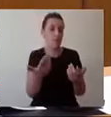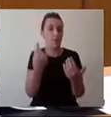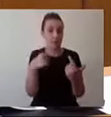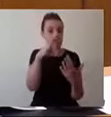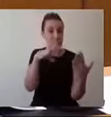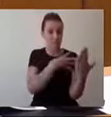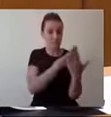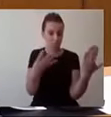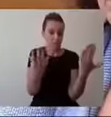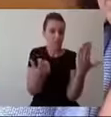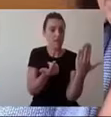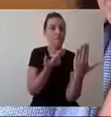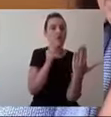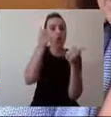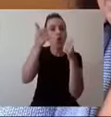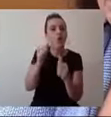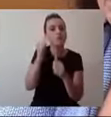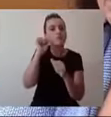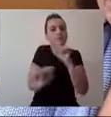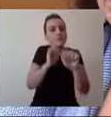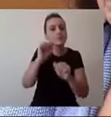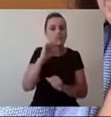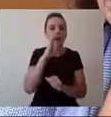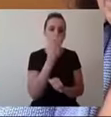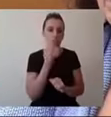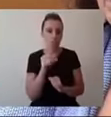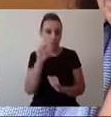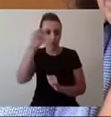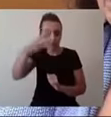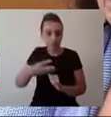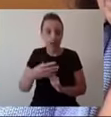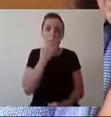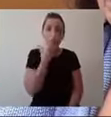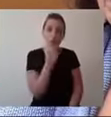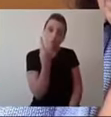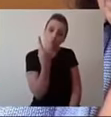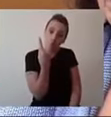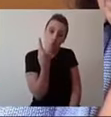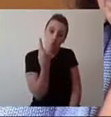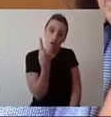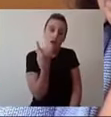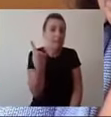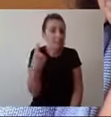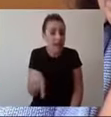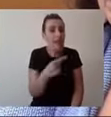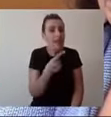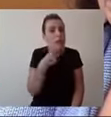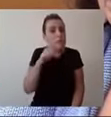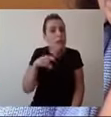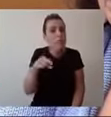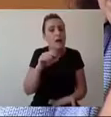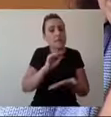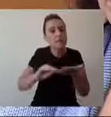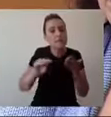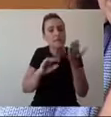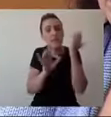a classificação que foi atribuída a esses alunos. Para um aluno em particular, há várias vezes a menção de que é secretário da Junta, secretário